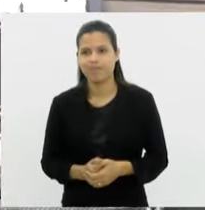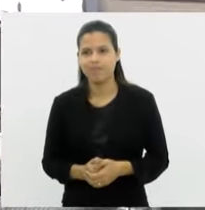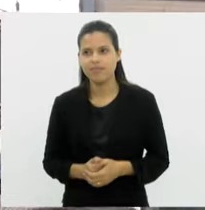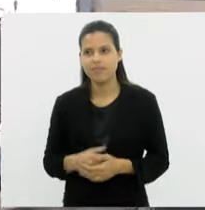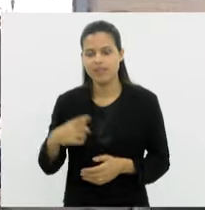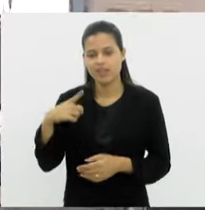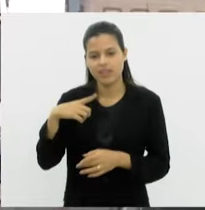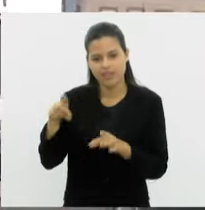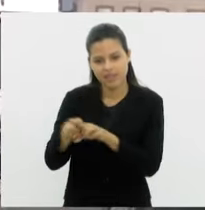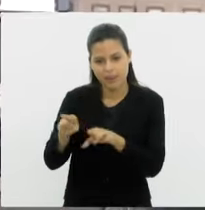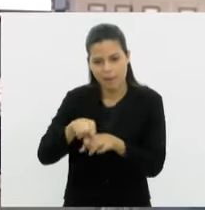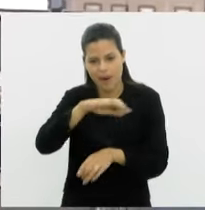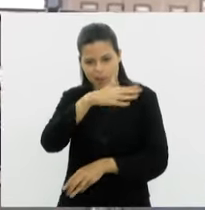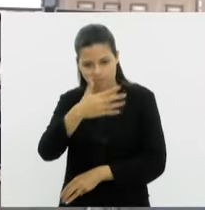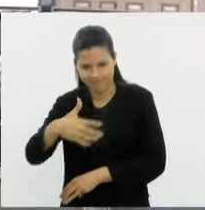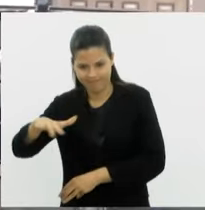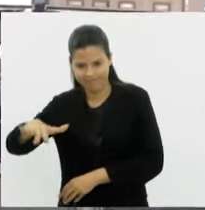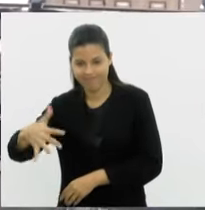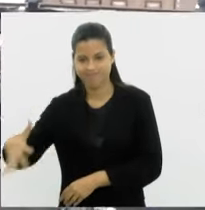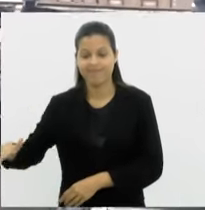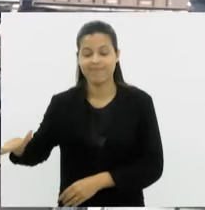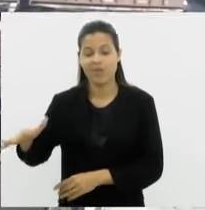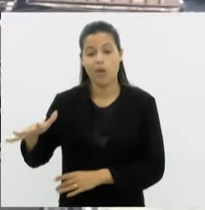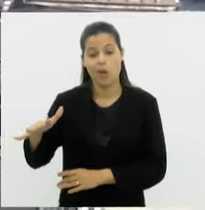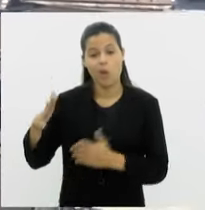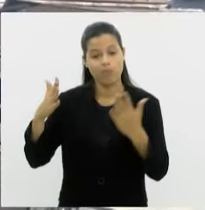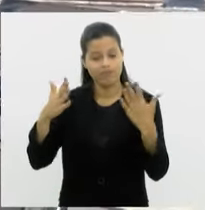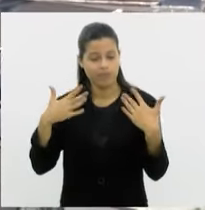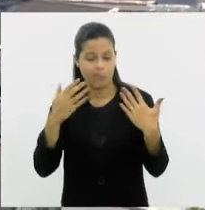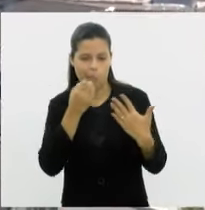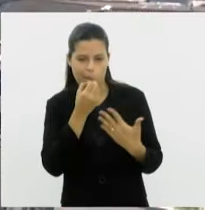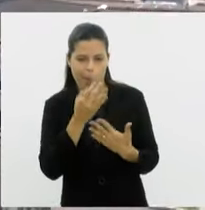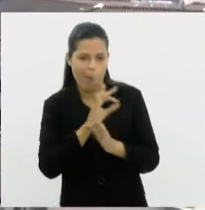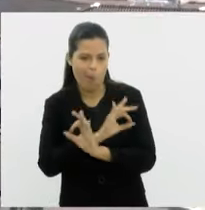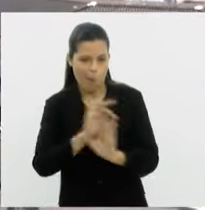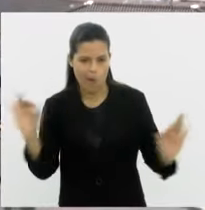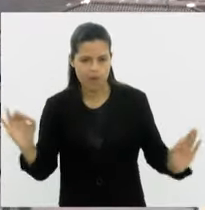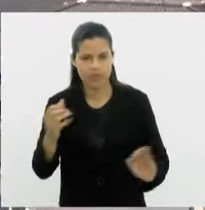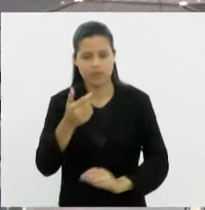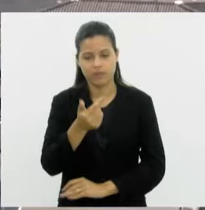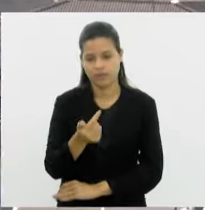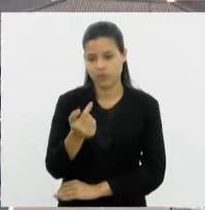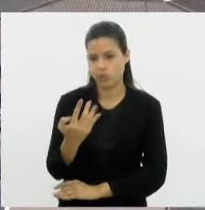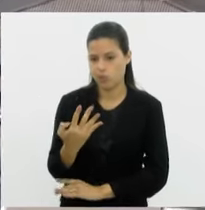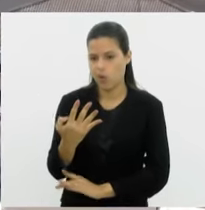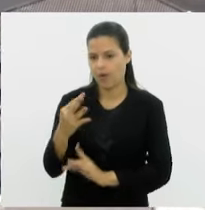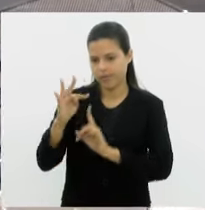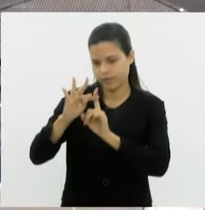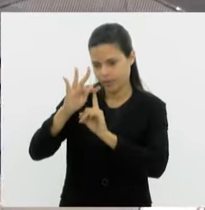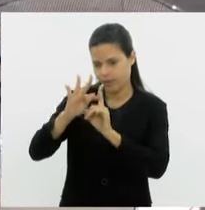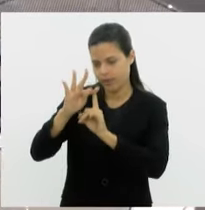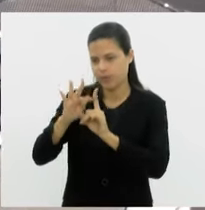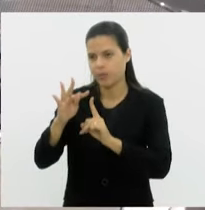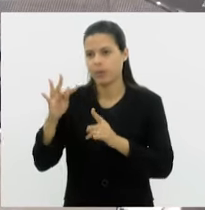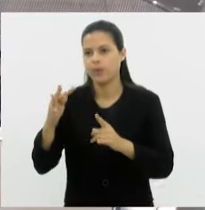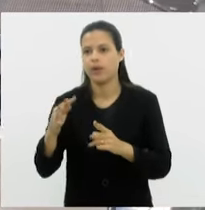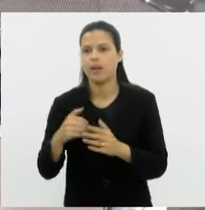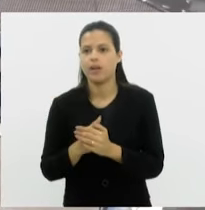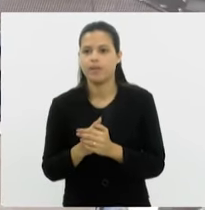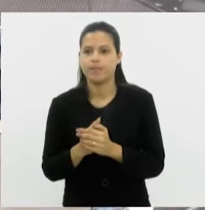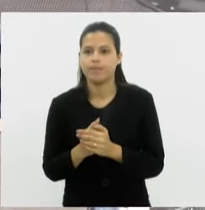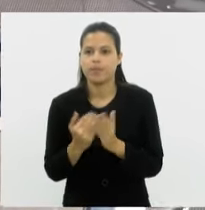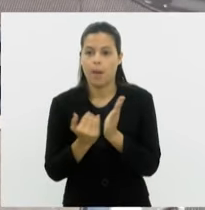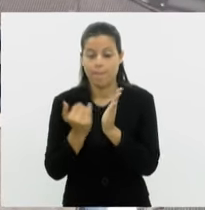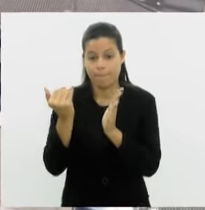de Guanabara. Tempo ótimo, tempo bom, a 24 graus nesse momento e a máxima no